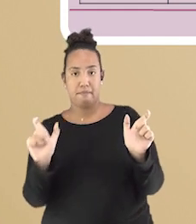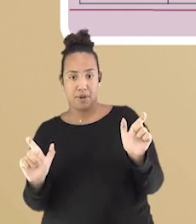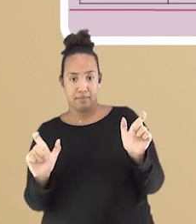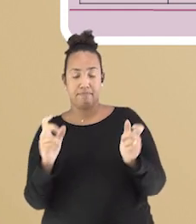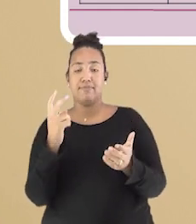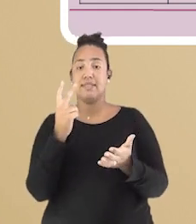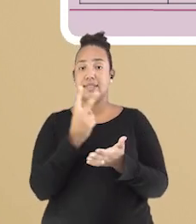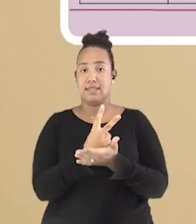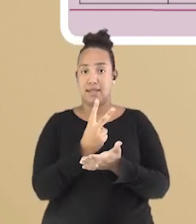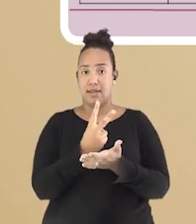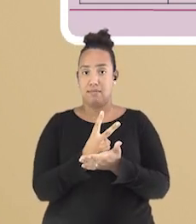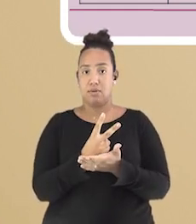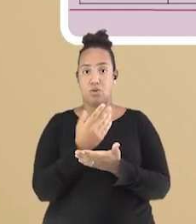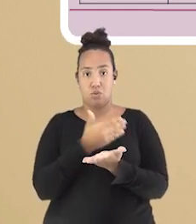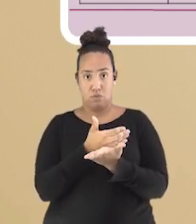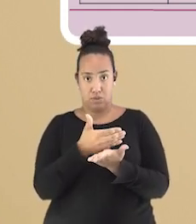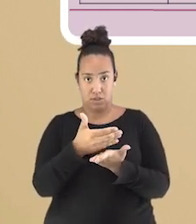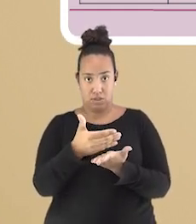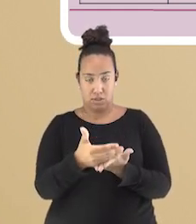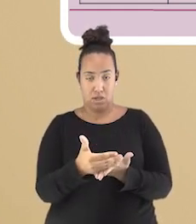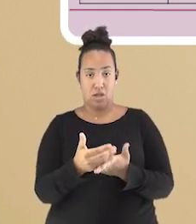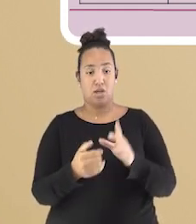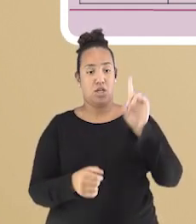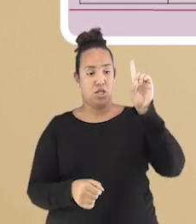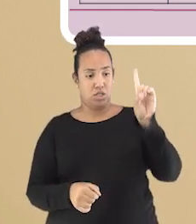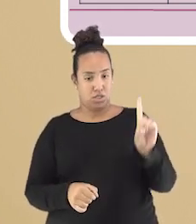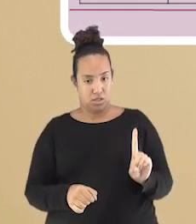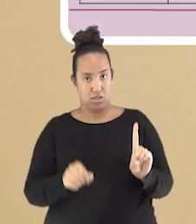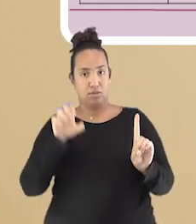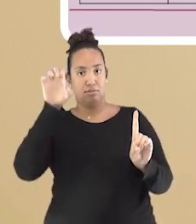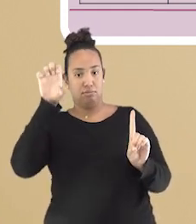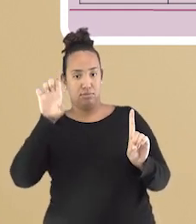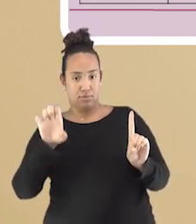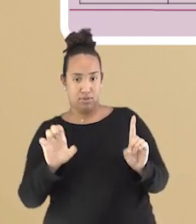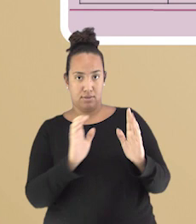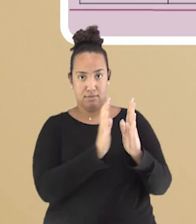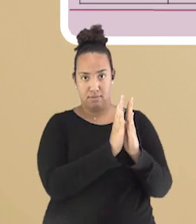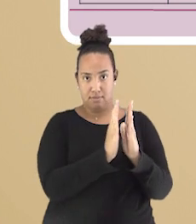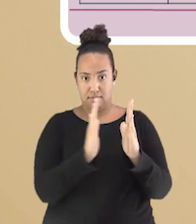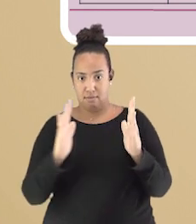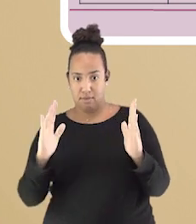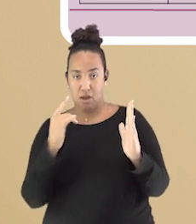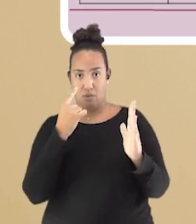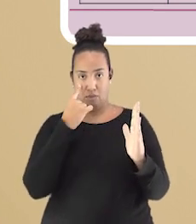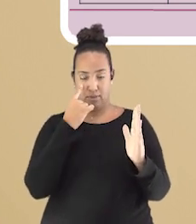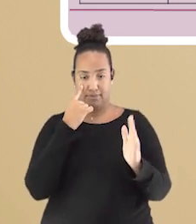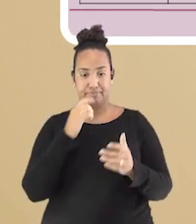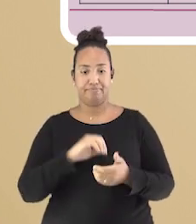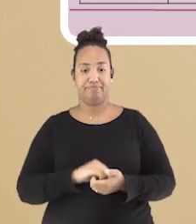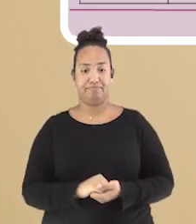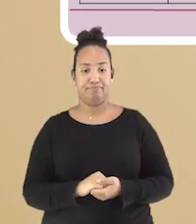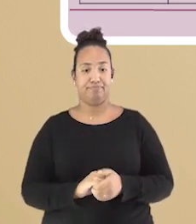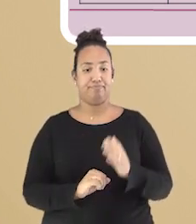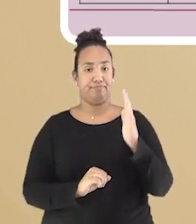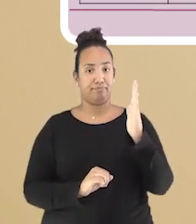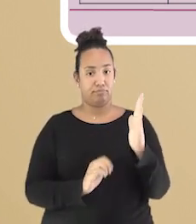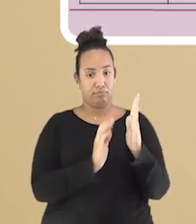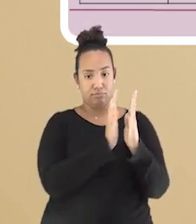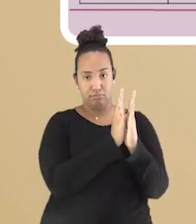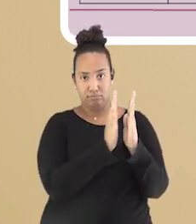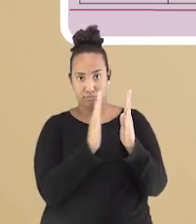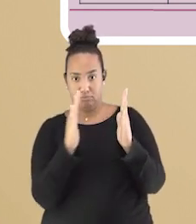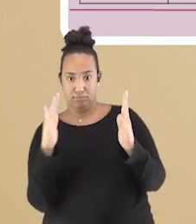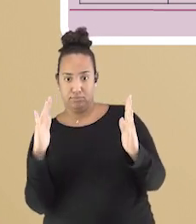analisar da direita para a esquerda. Vamos observar a tabela. Lendo da direita para a esquerda, O